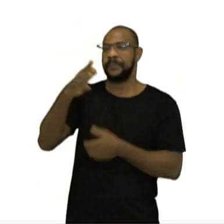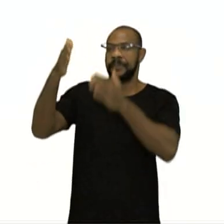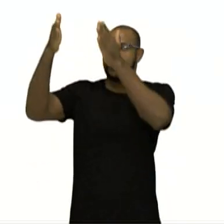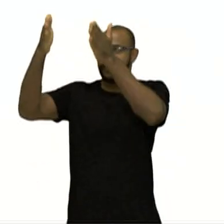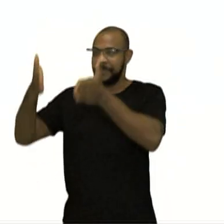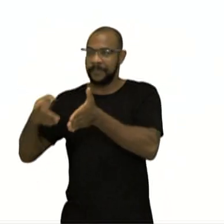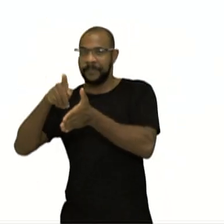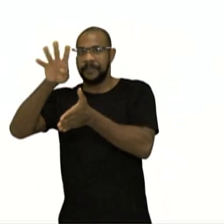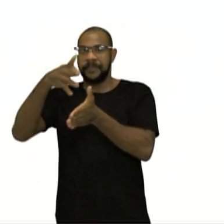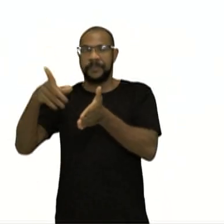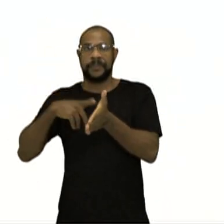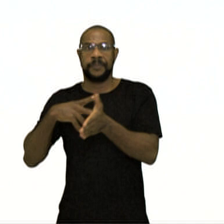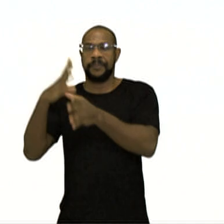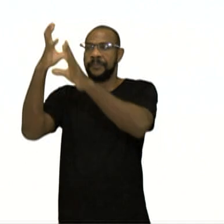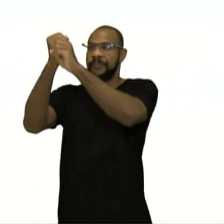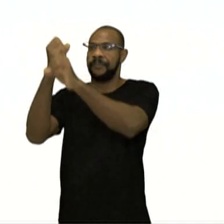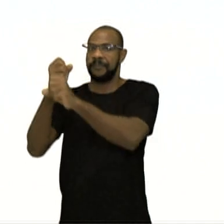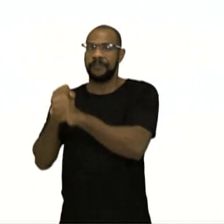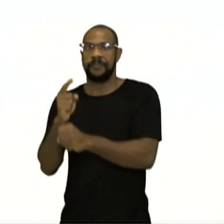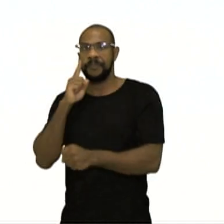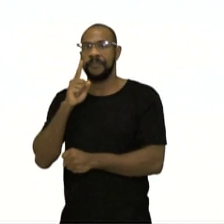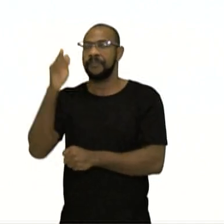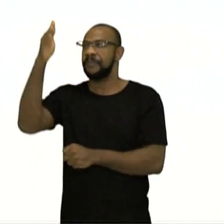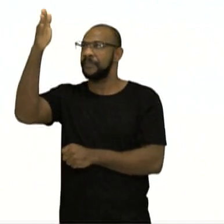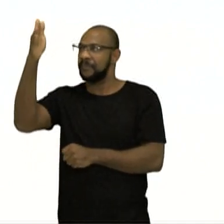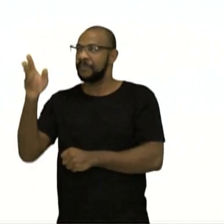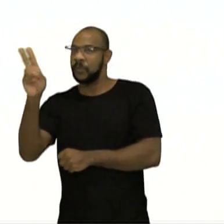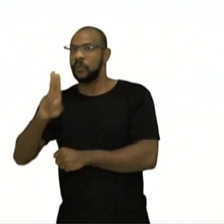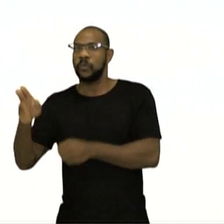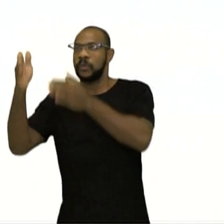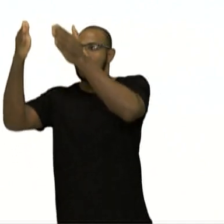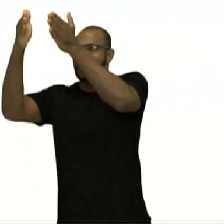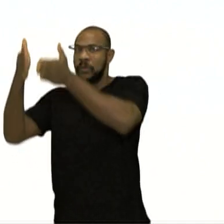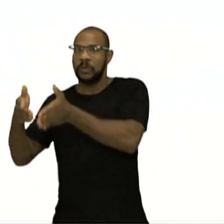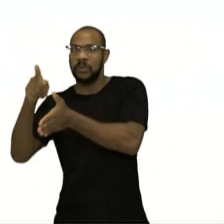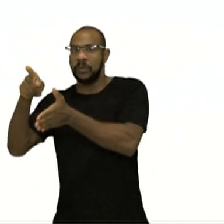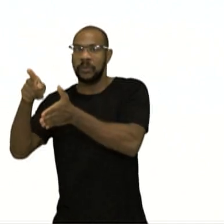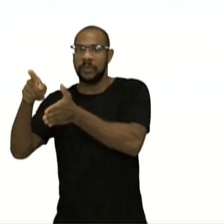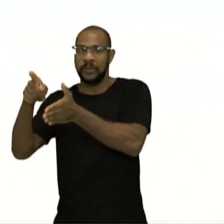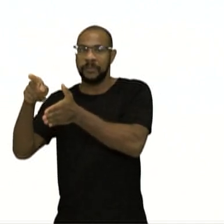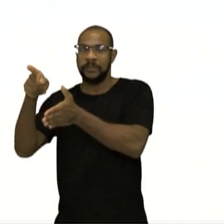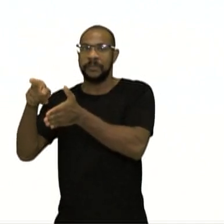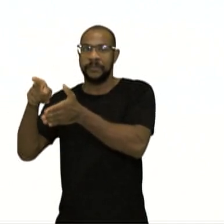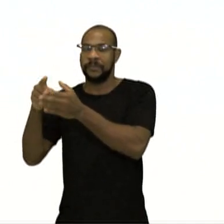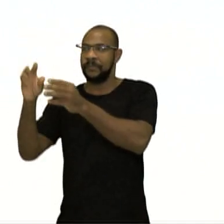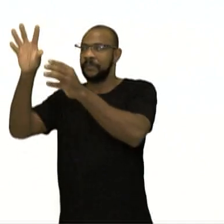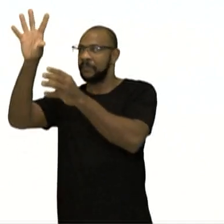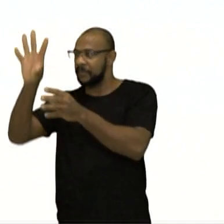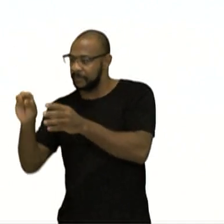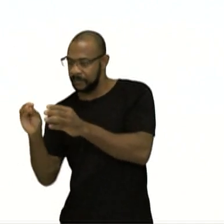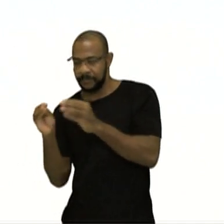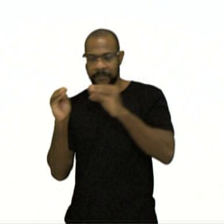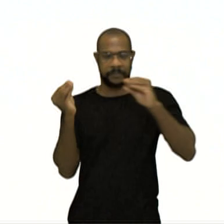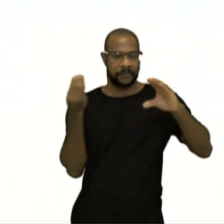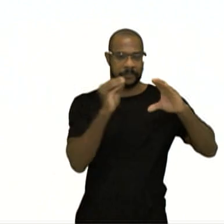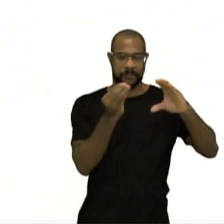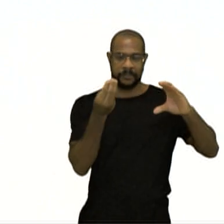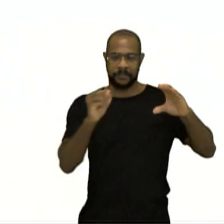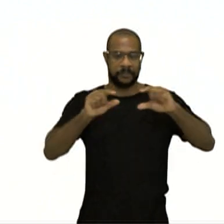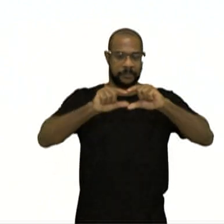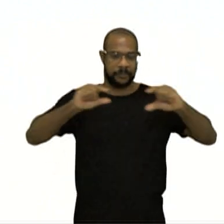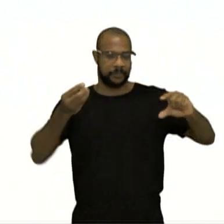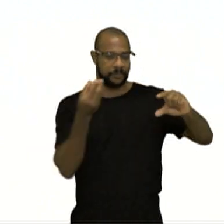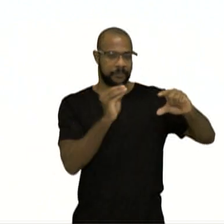tabela aqui que tem pontuação, a gente usa esses números aqui, escreve eles numa